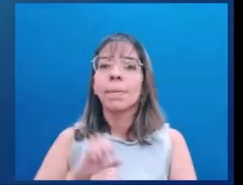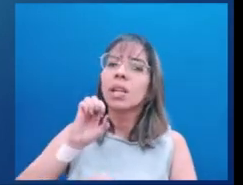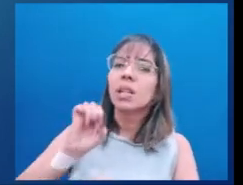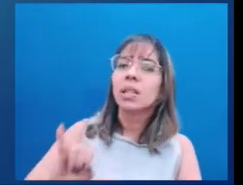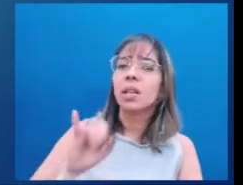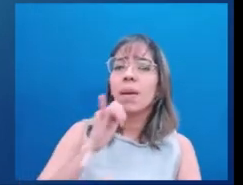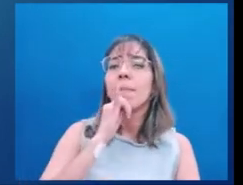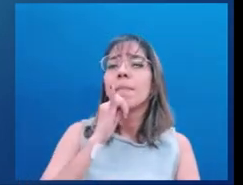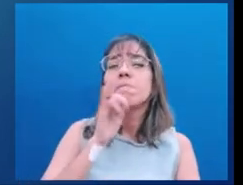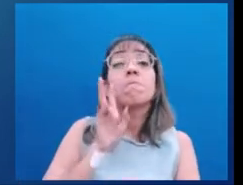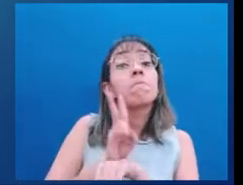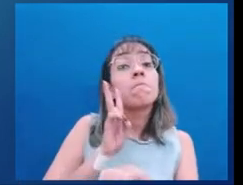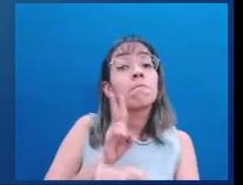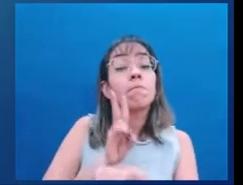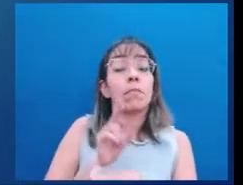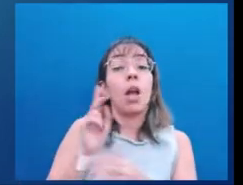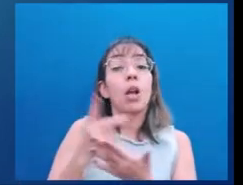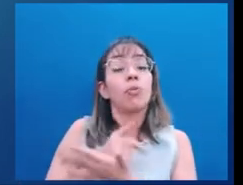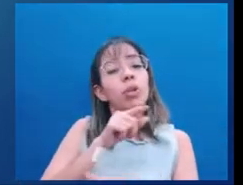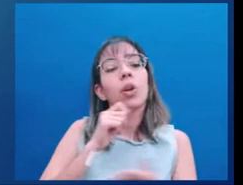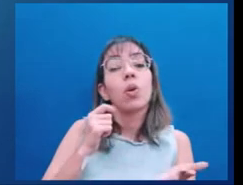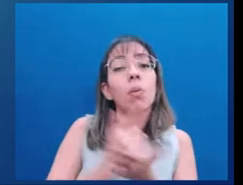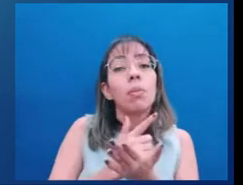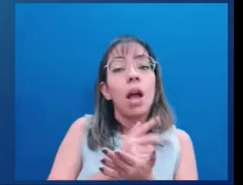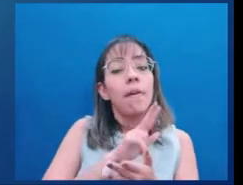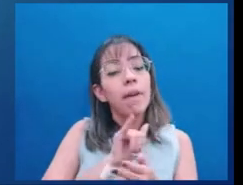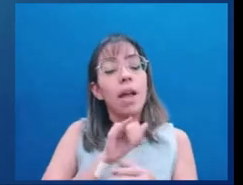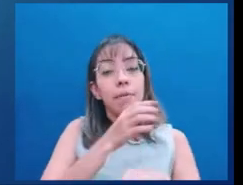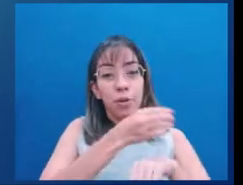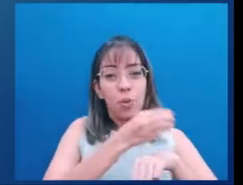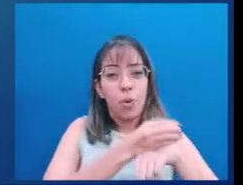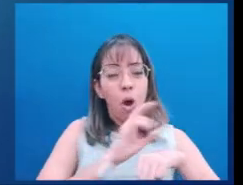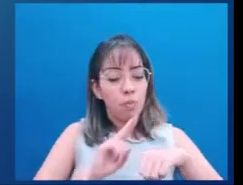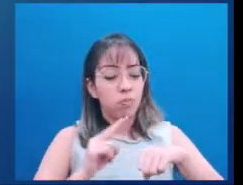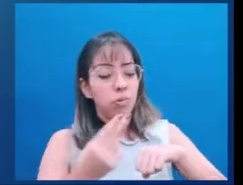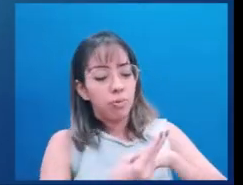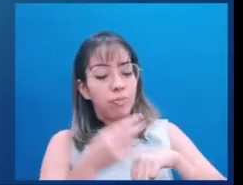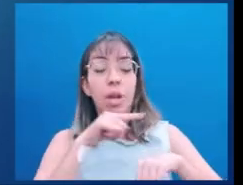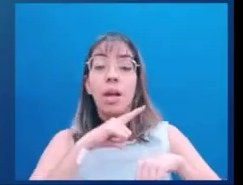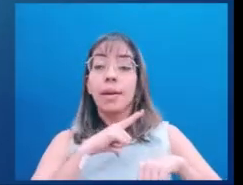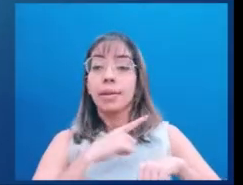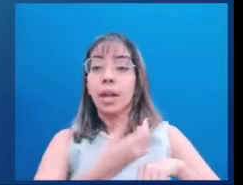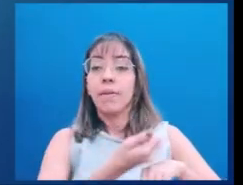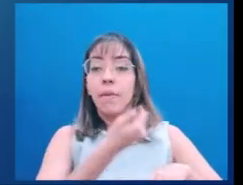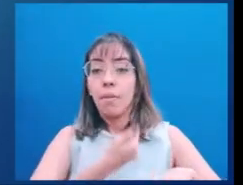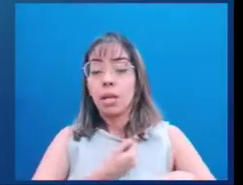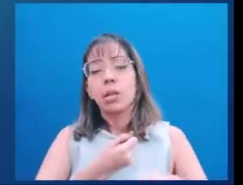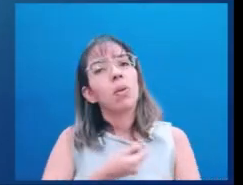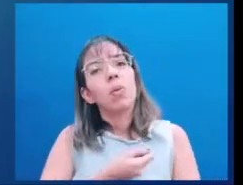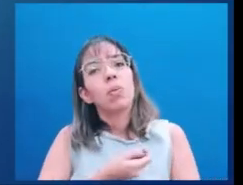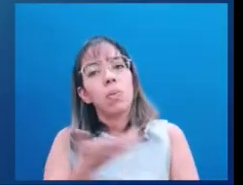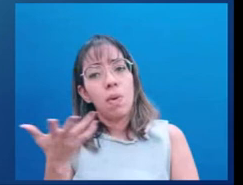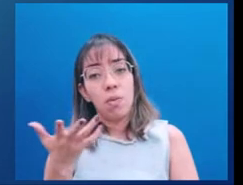amônio. E se vocês adquirissem essa substância, que pictogramas estariam presentes no rótulo dessa substância,